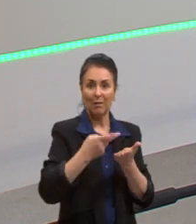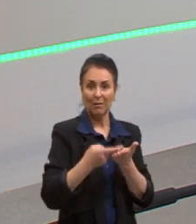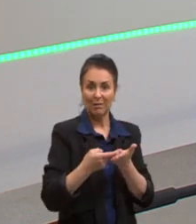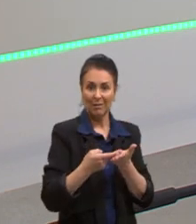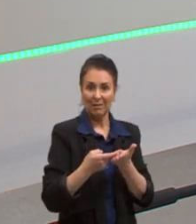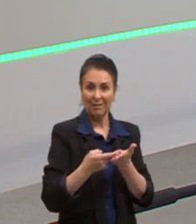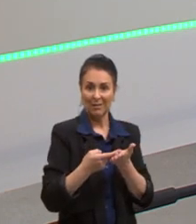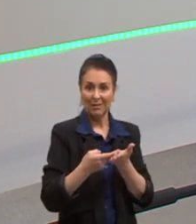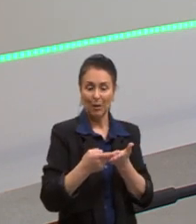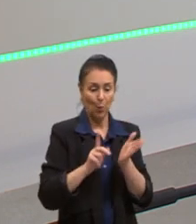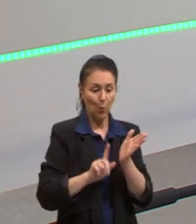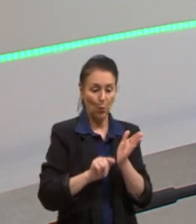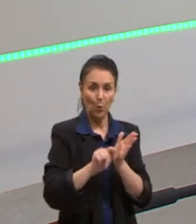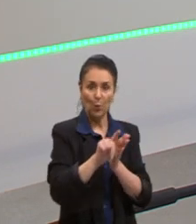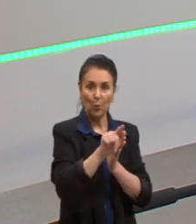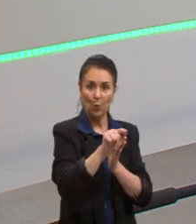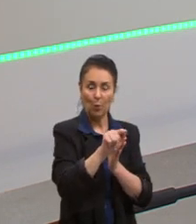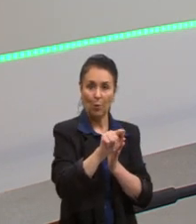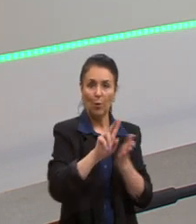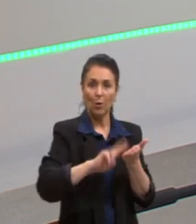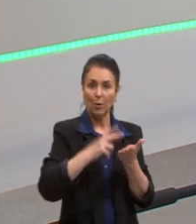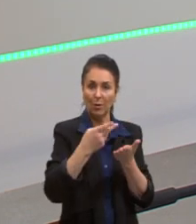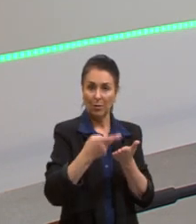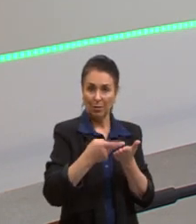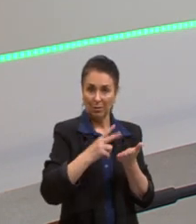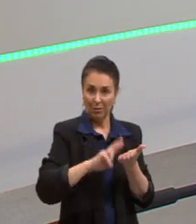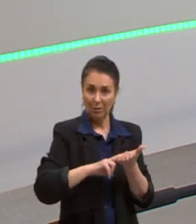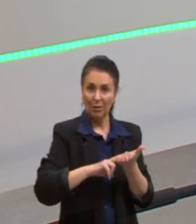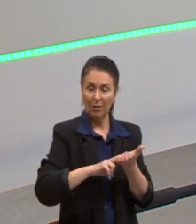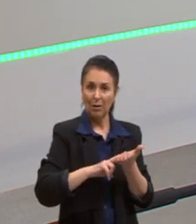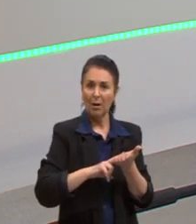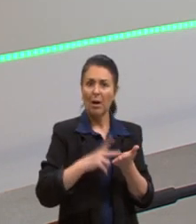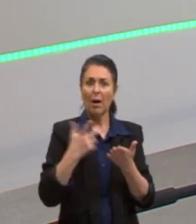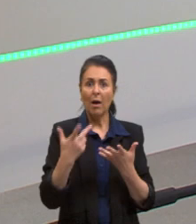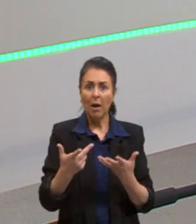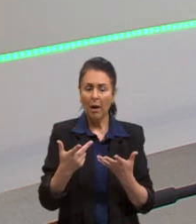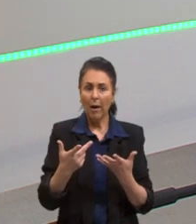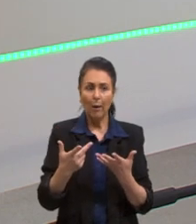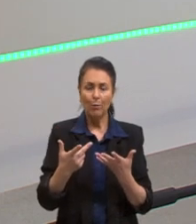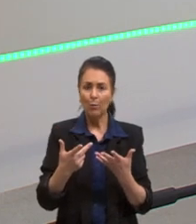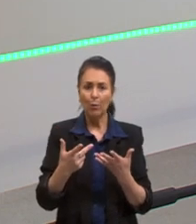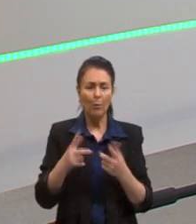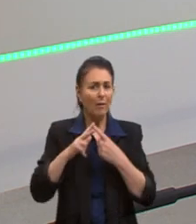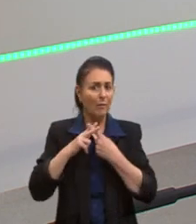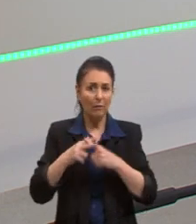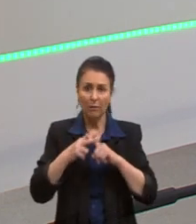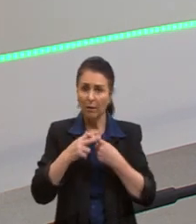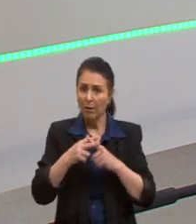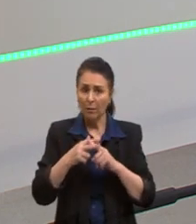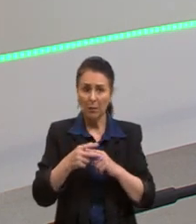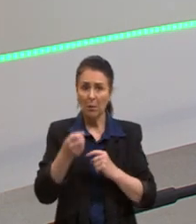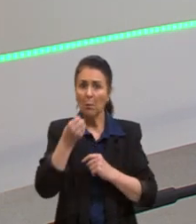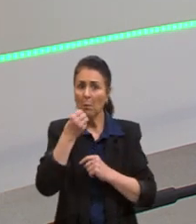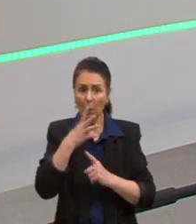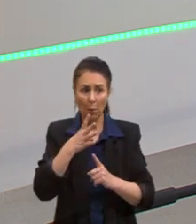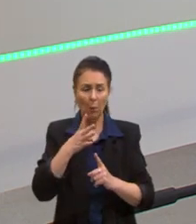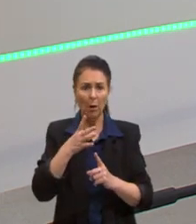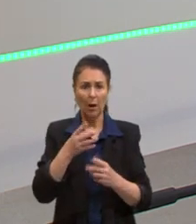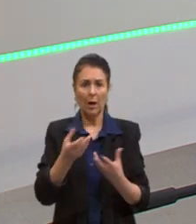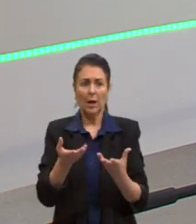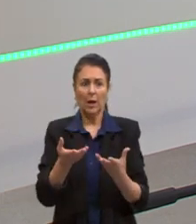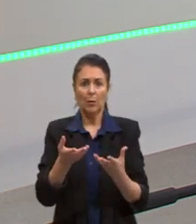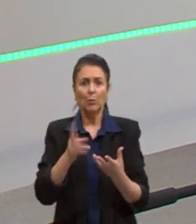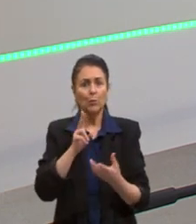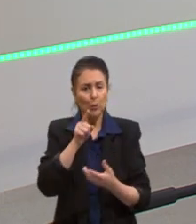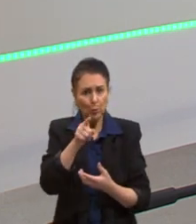o Google Tradutor Tradutor desculpa e perdão O Google Tradutor é o grande disco A Grande descoberta tão grande